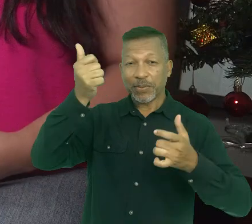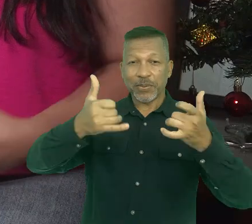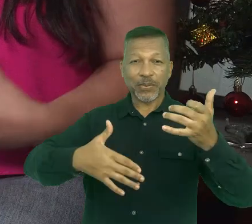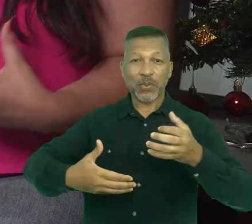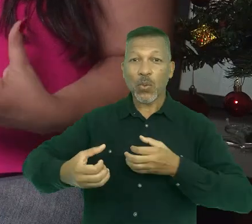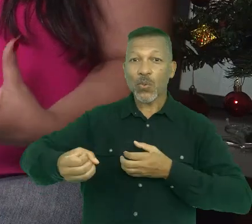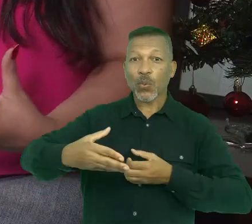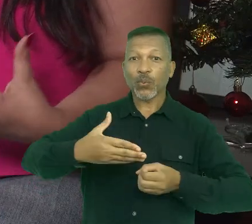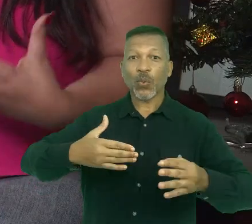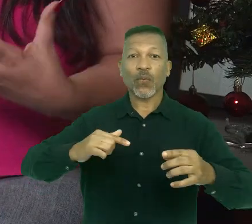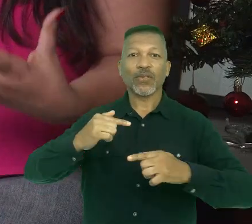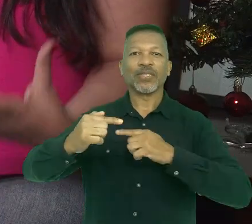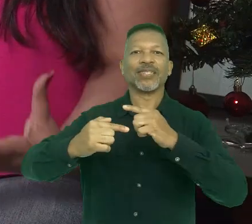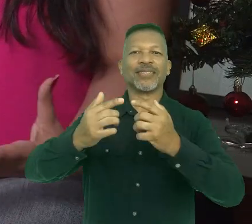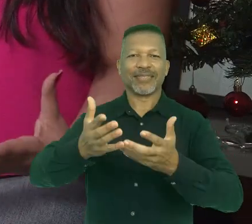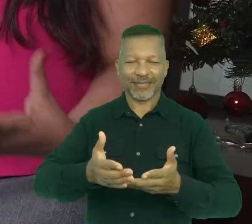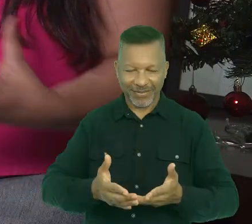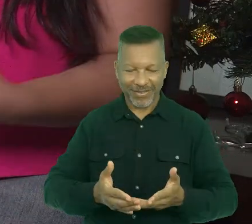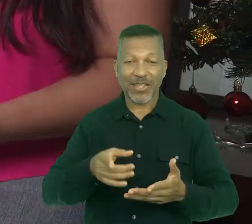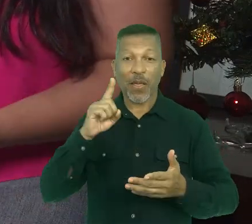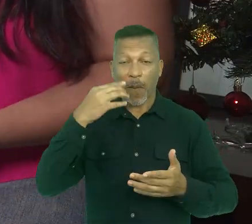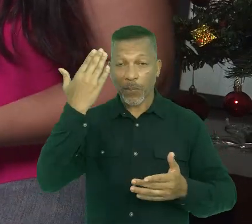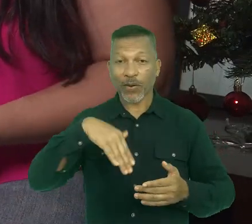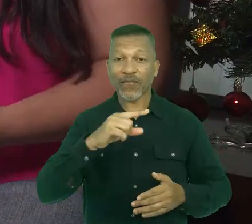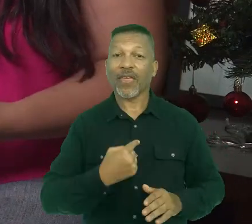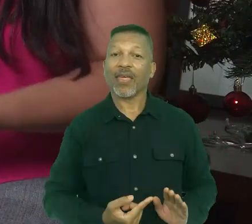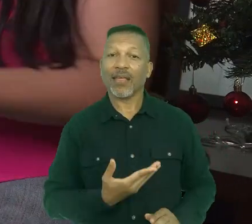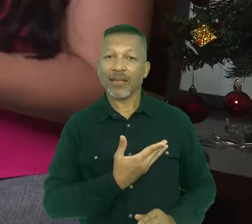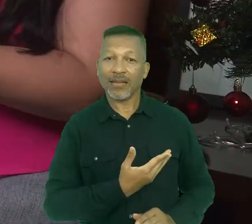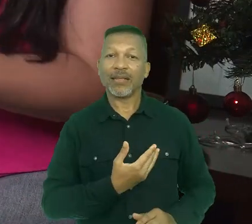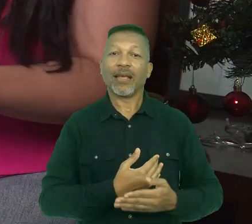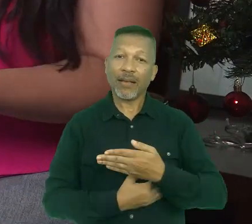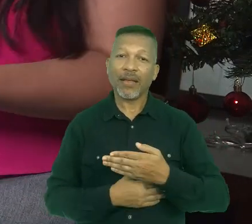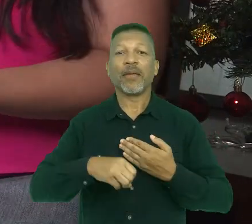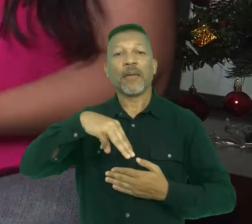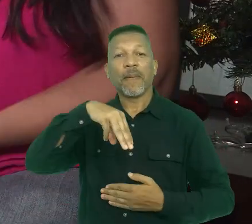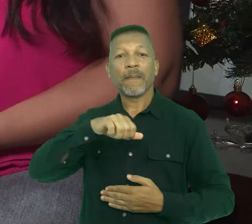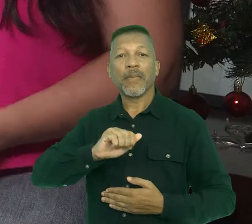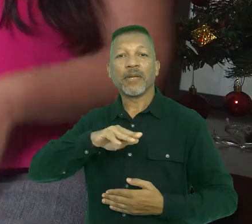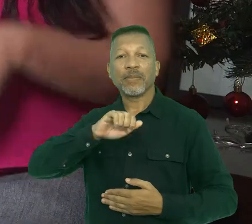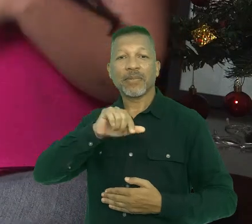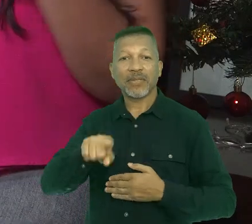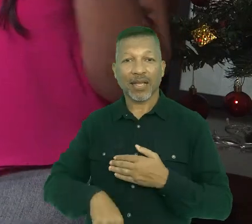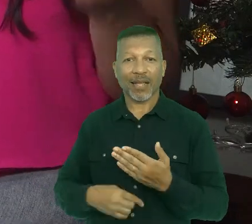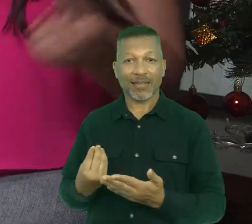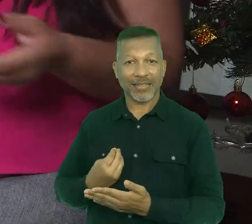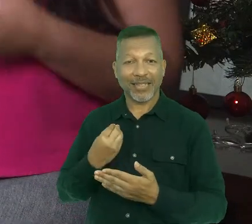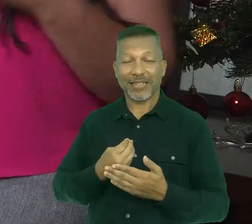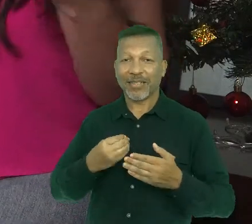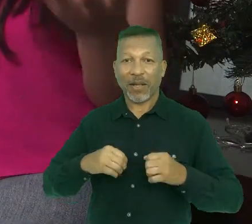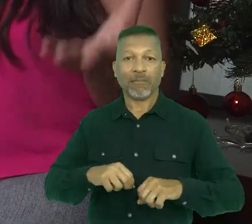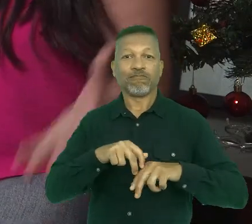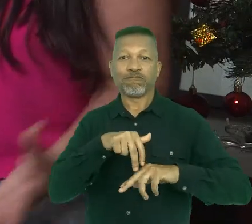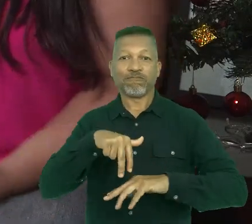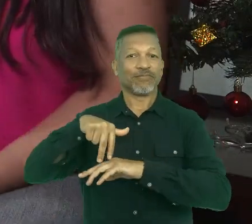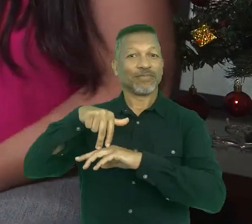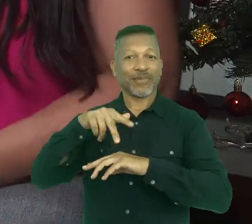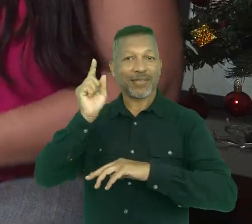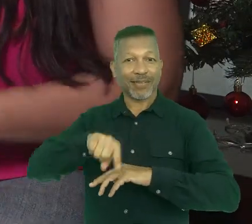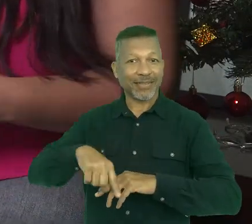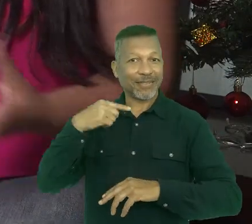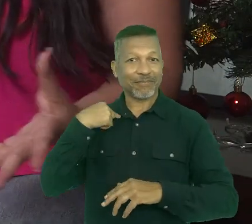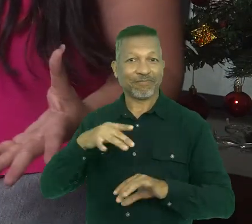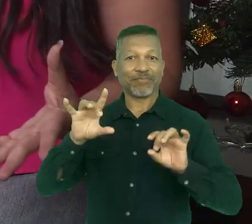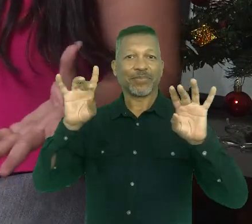contada por novas gerações. E prova disso é a Mambi, que está aí estrelando os palcos da